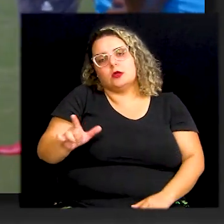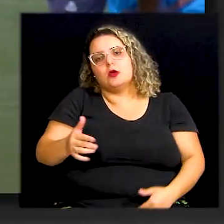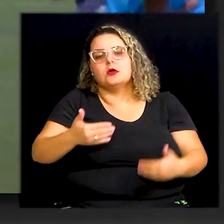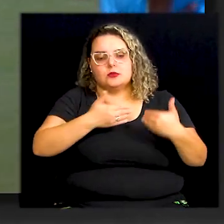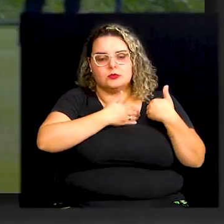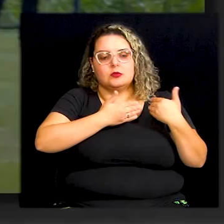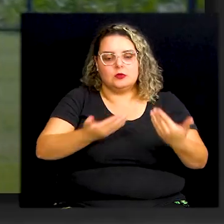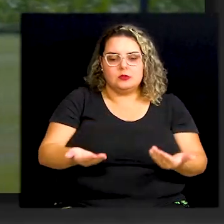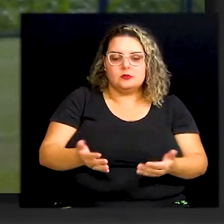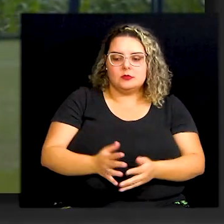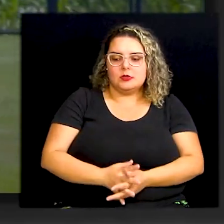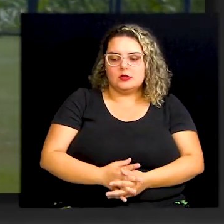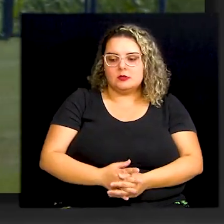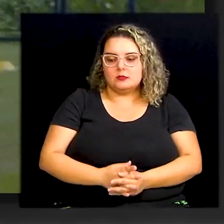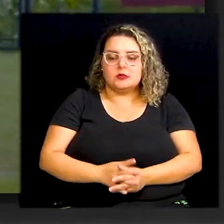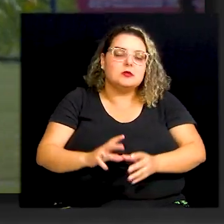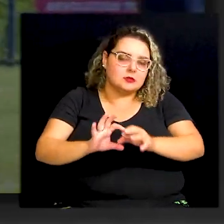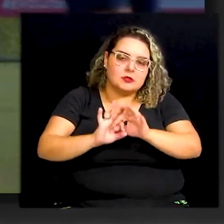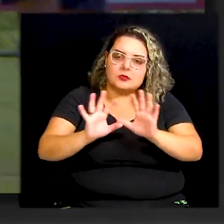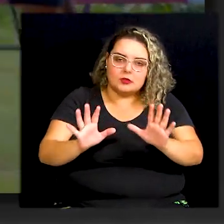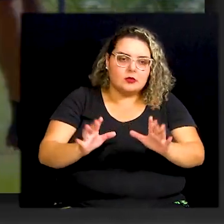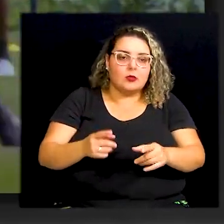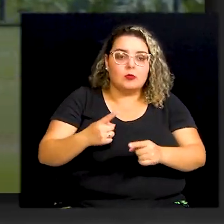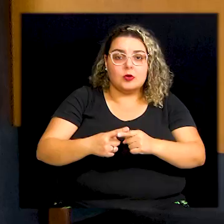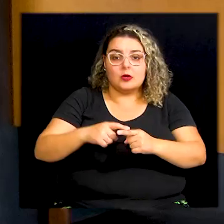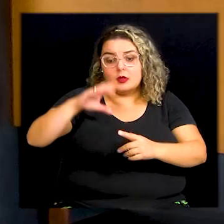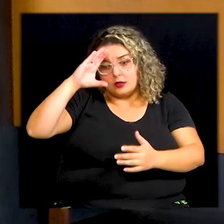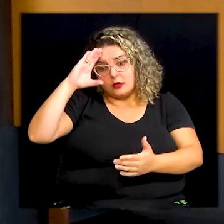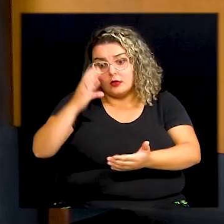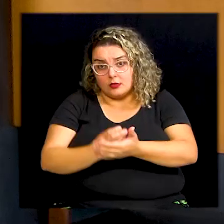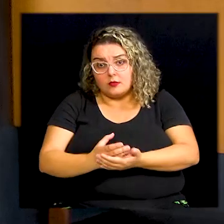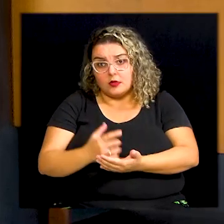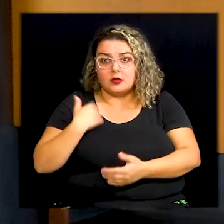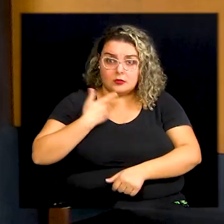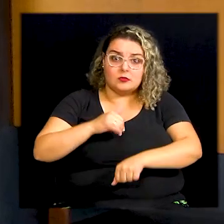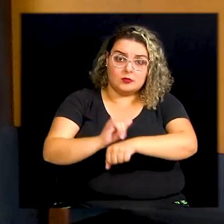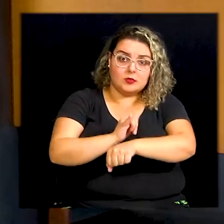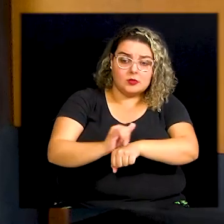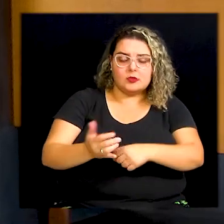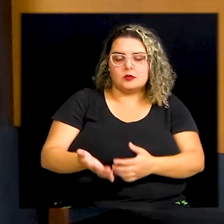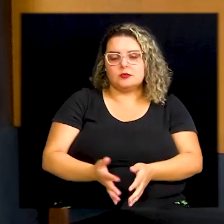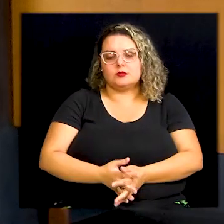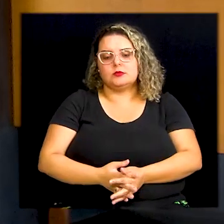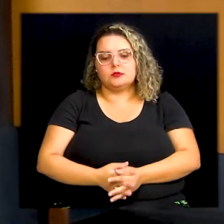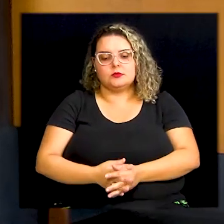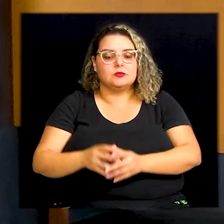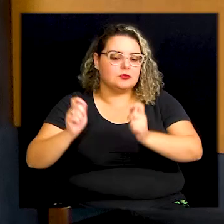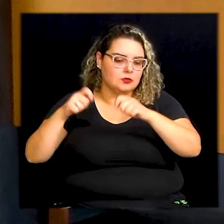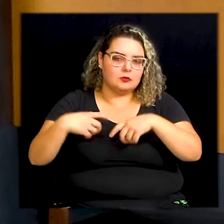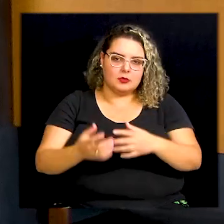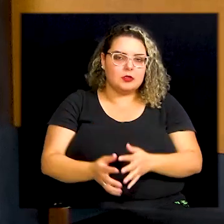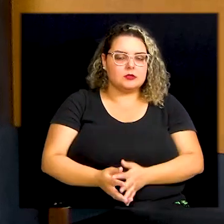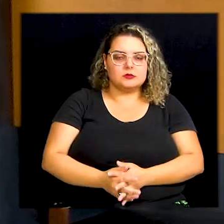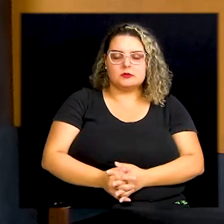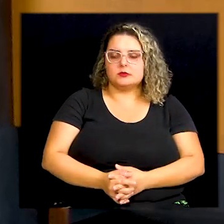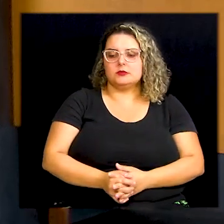com responsabilidade, mas ele deixava à vontade porque ele confiava na nossa técnica, na nossa